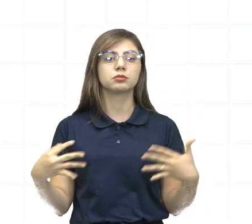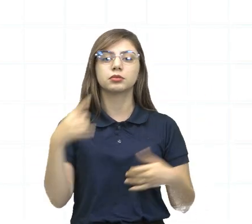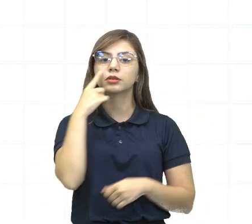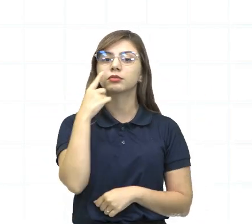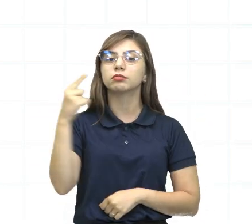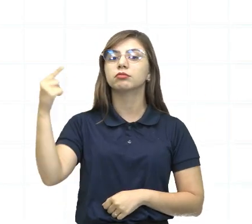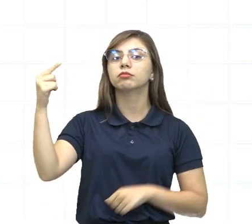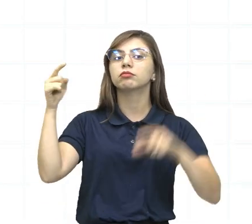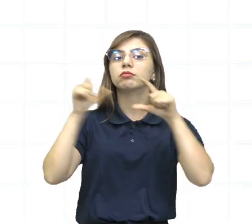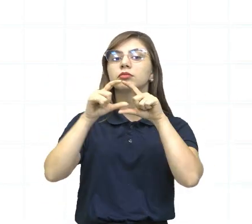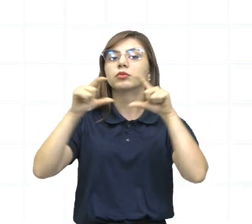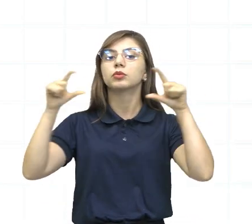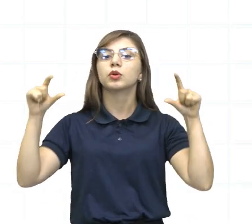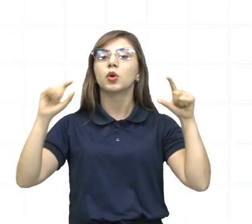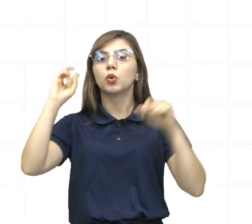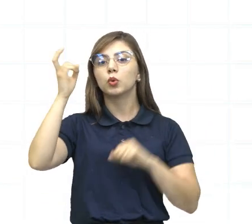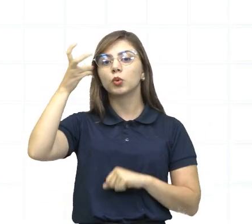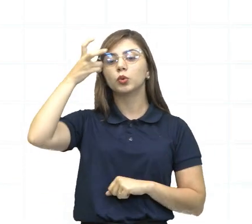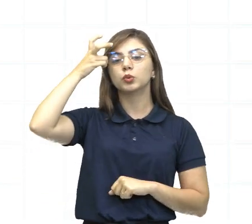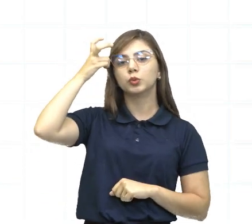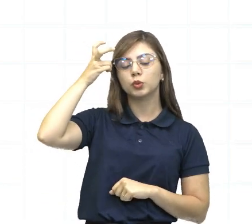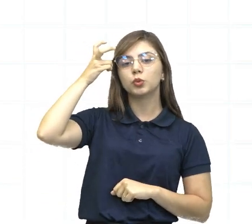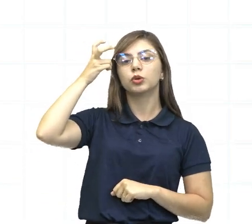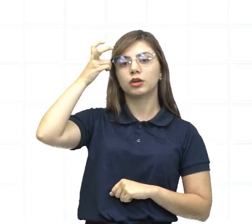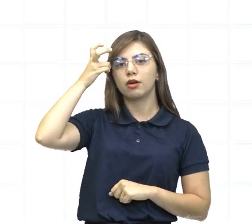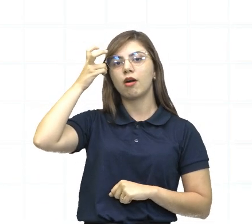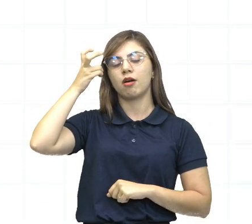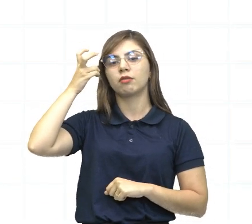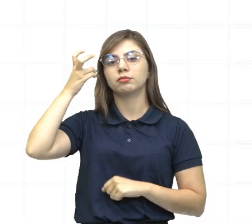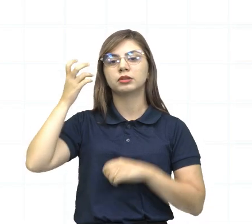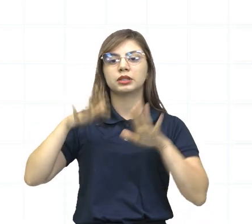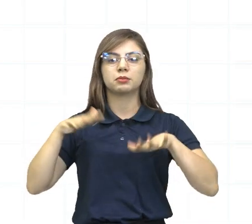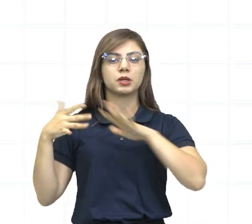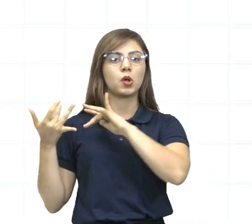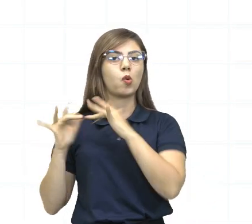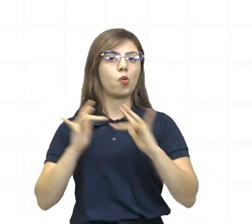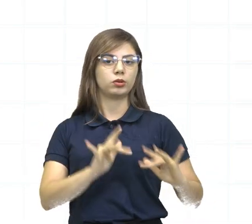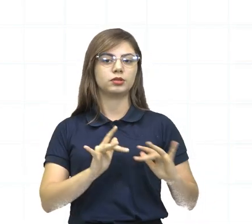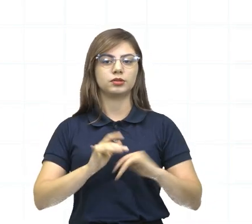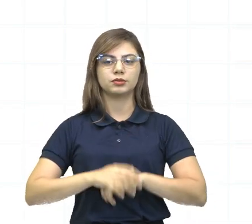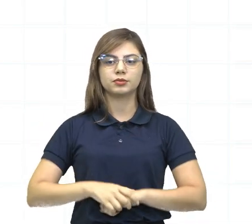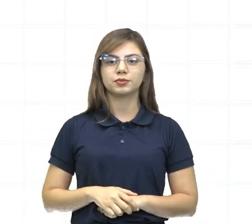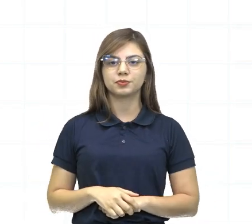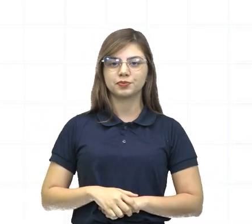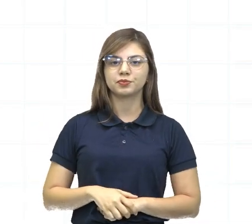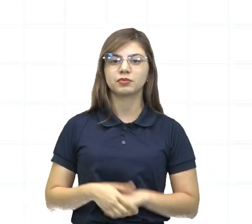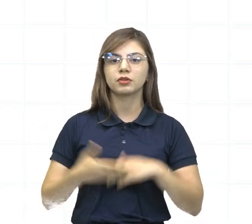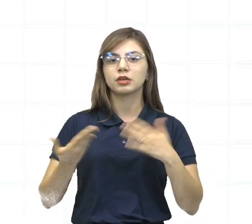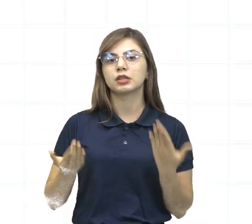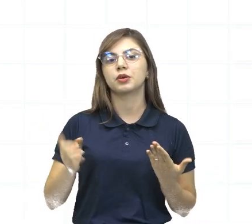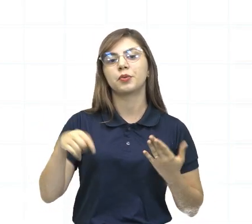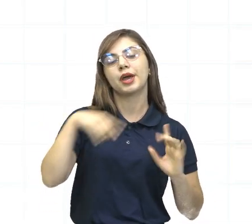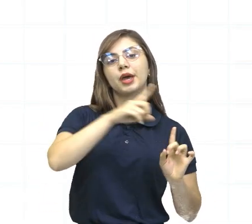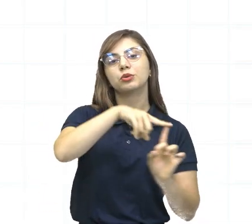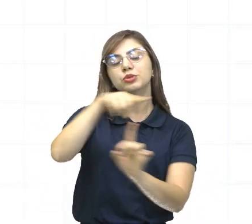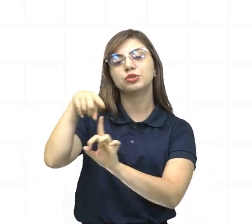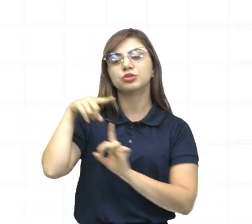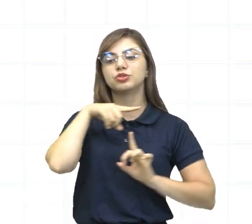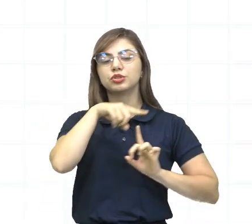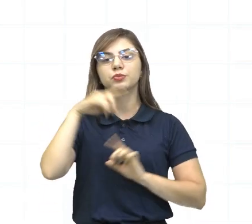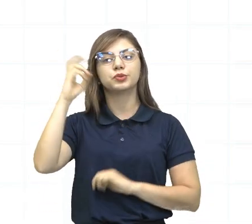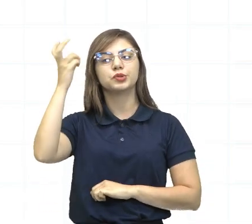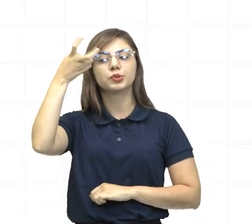Culture, que é a cultura de alto contexto. O que é isso, teacher? Isso aqui diz respeito aos tipos de cultura, como as